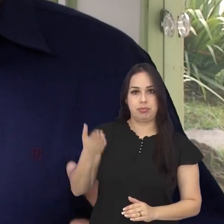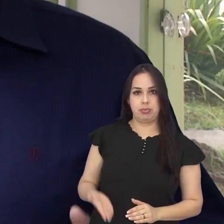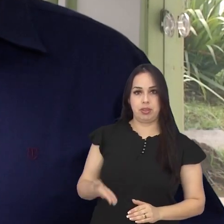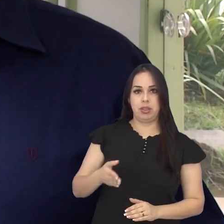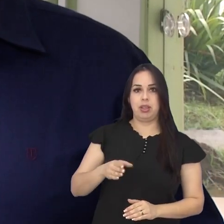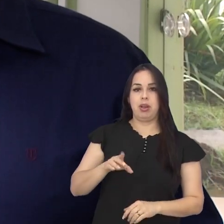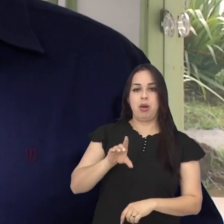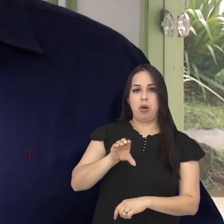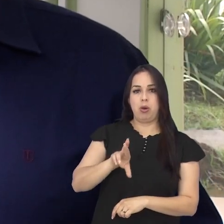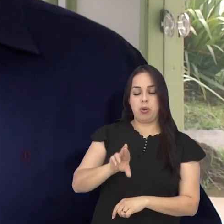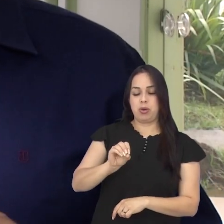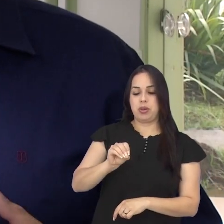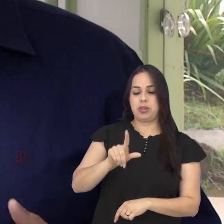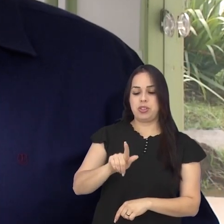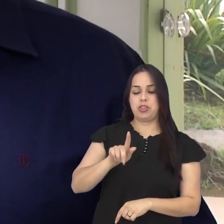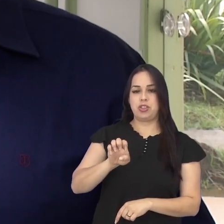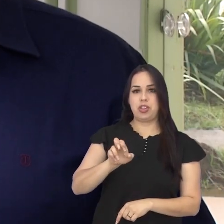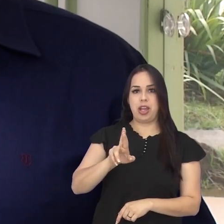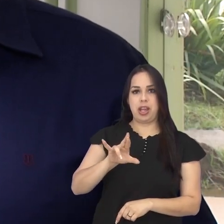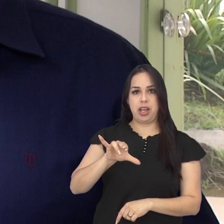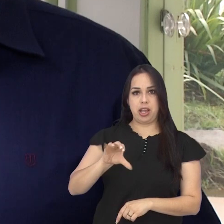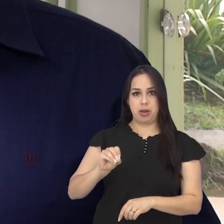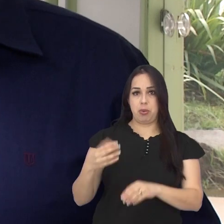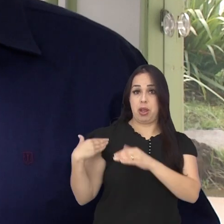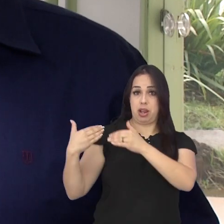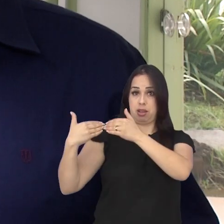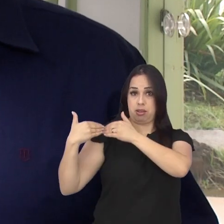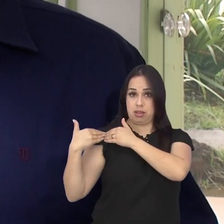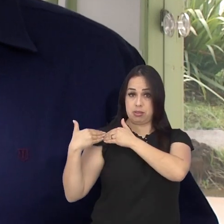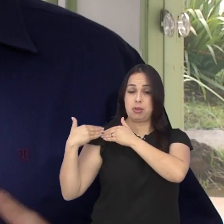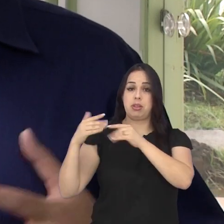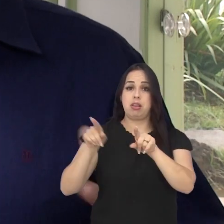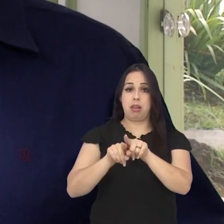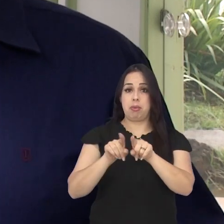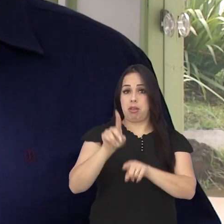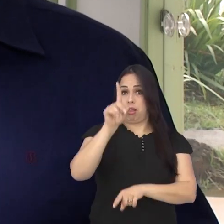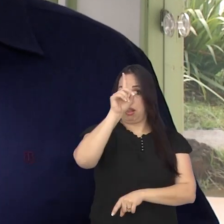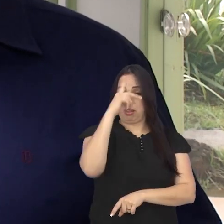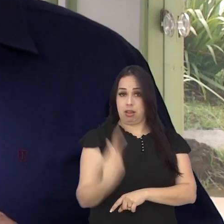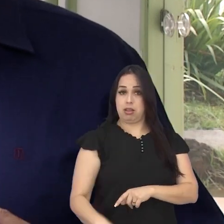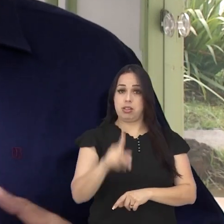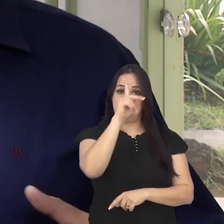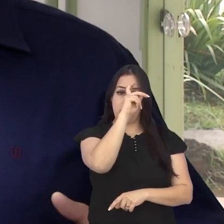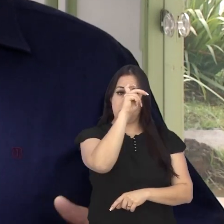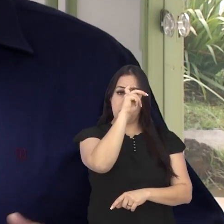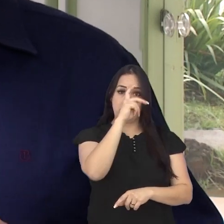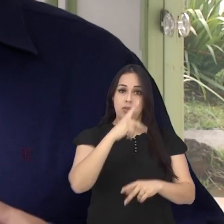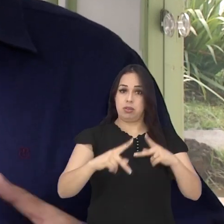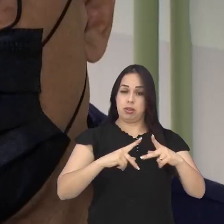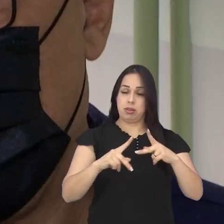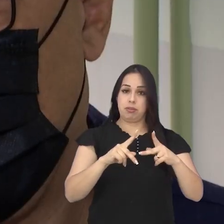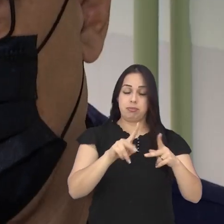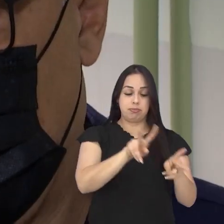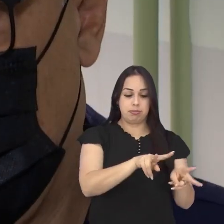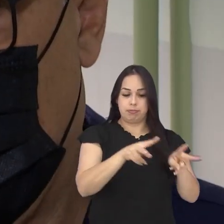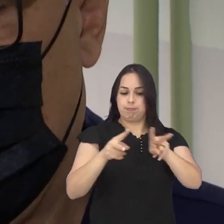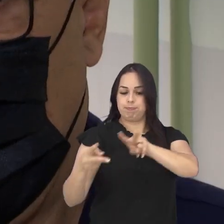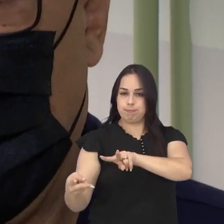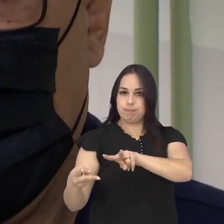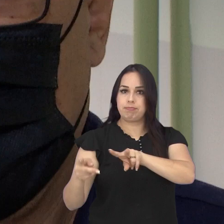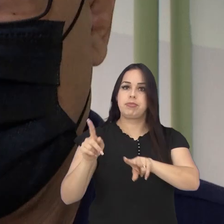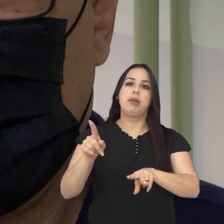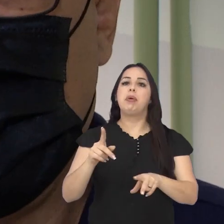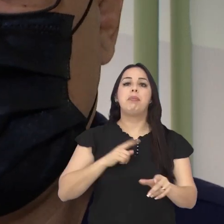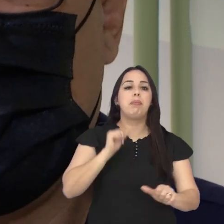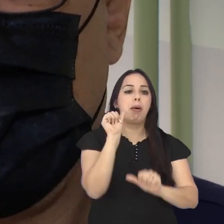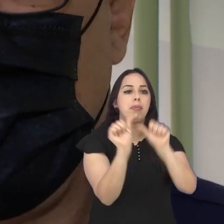Xavier responsável pela comissão de doação de órgãos e transplantes do Hospital Municipal de São José explica que